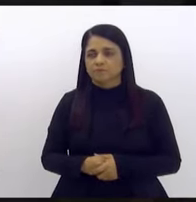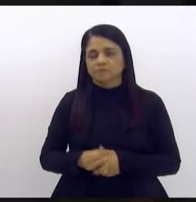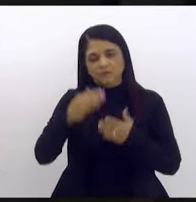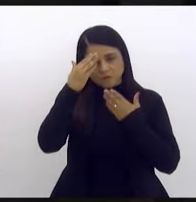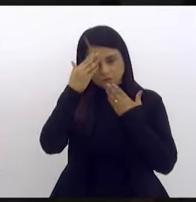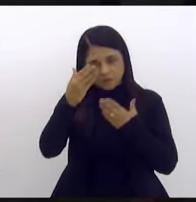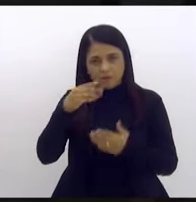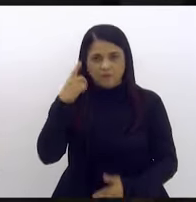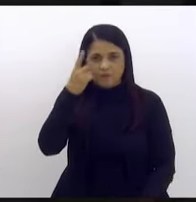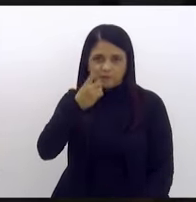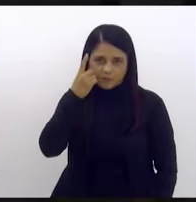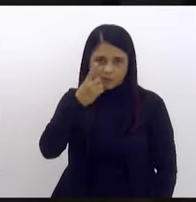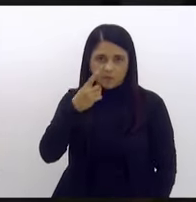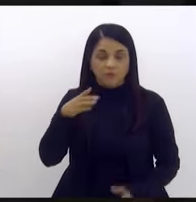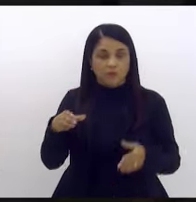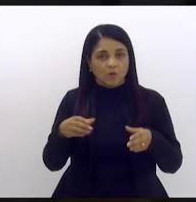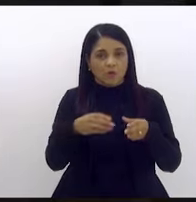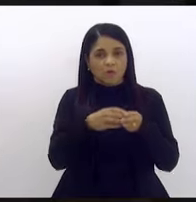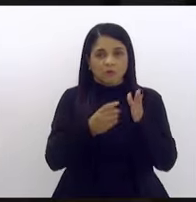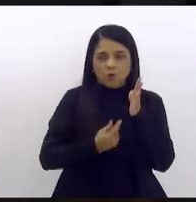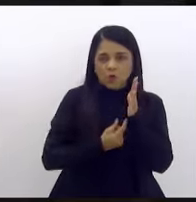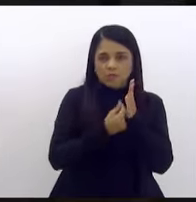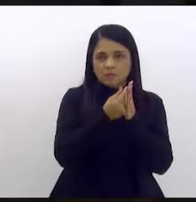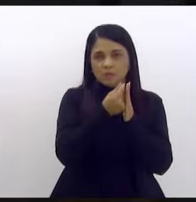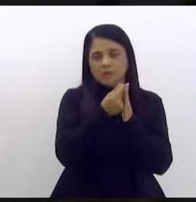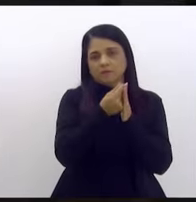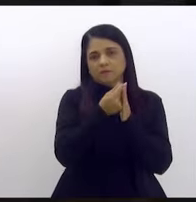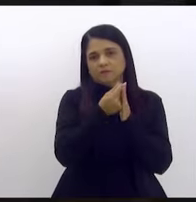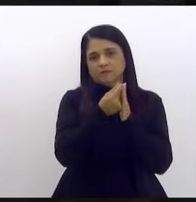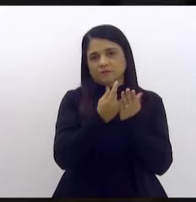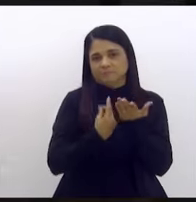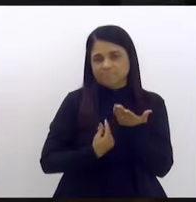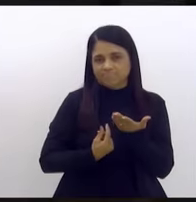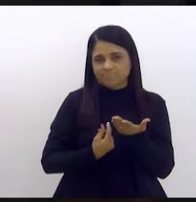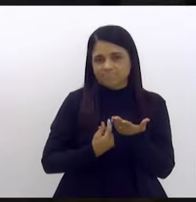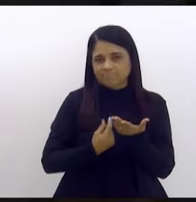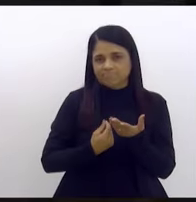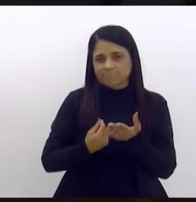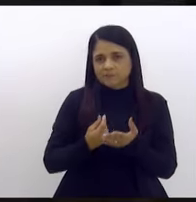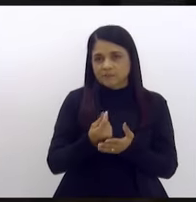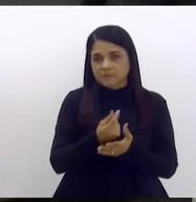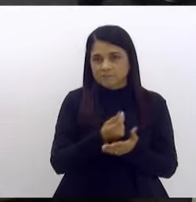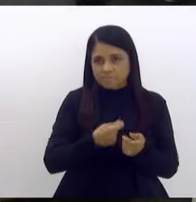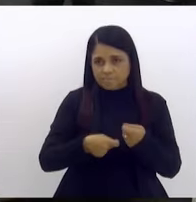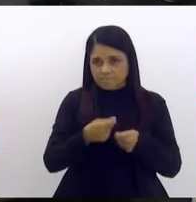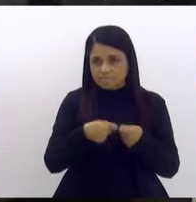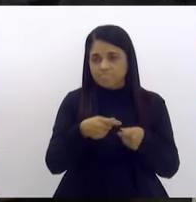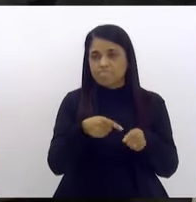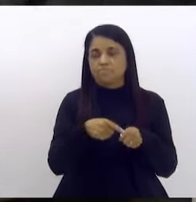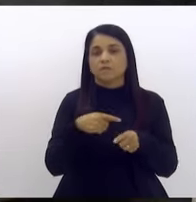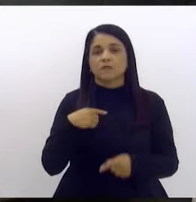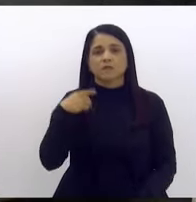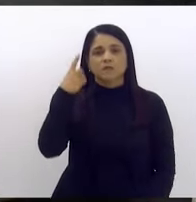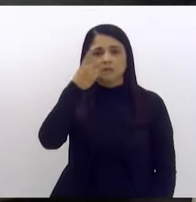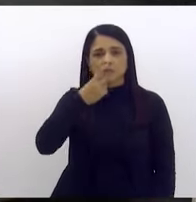Obrigado, deputado Serafini. Pela Comissão de Orçamento e Finanças, deputado Carlos Macedo.